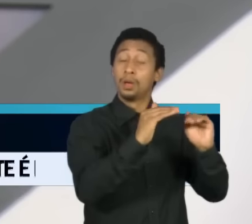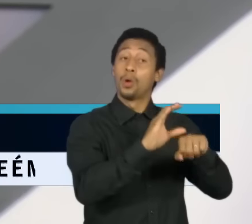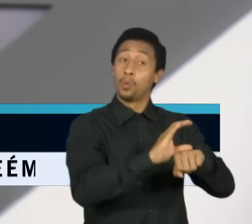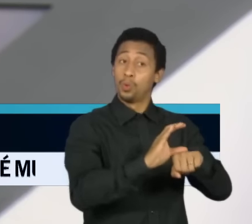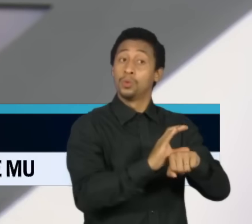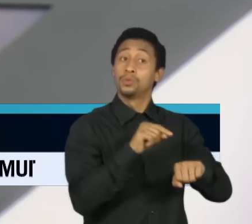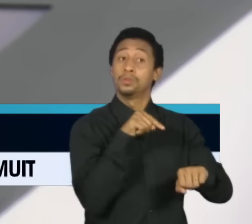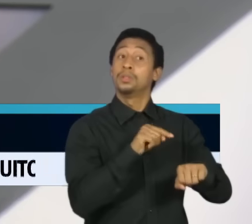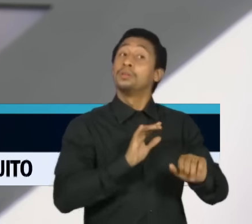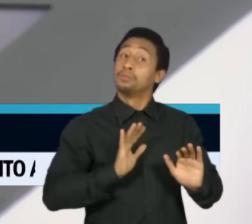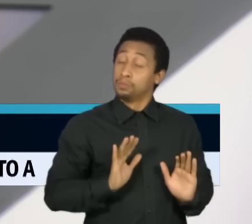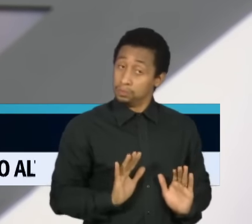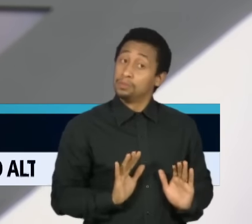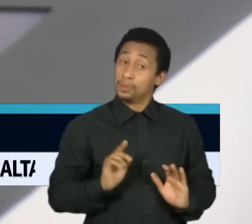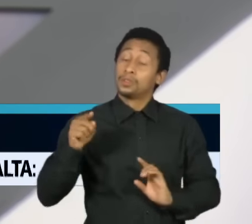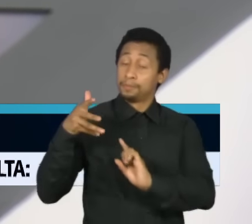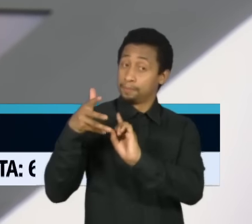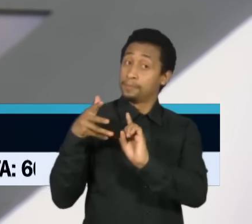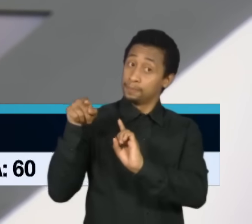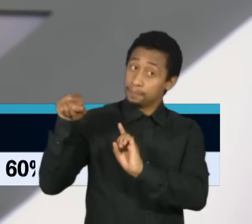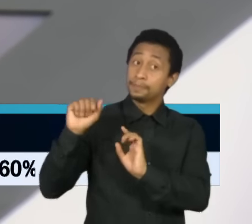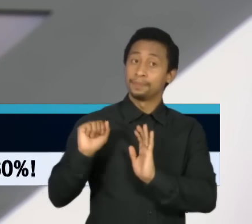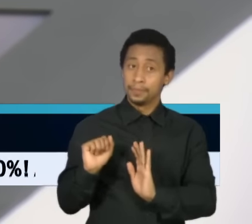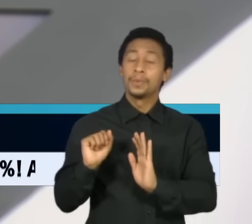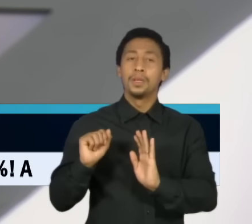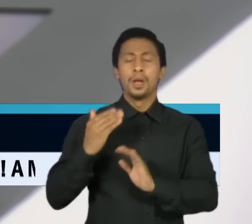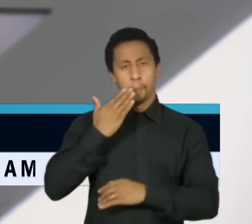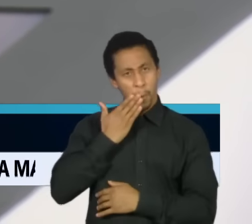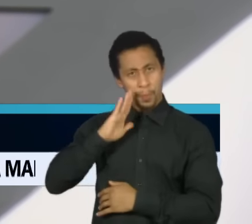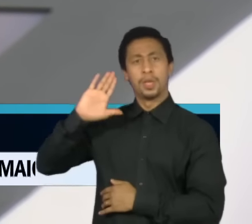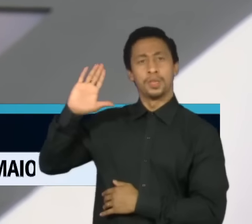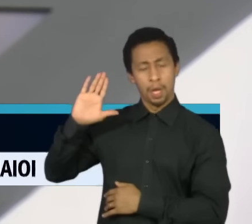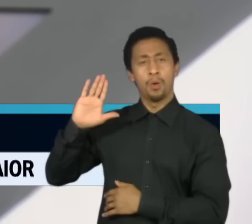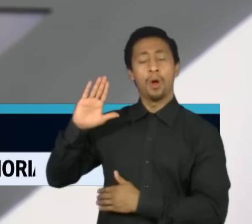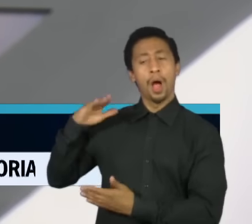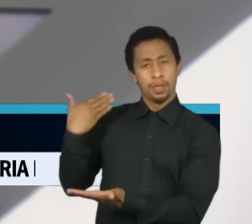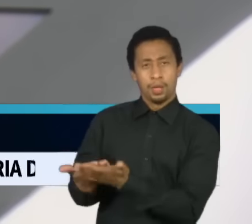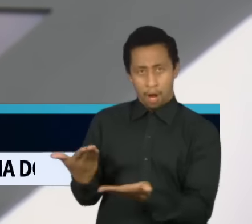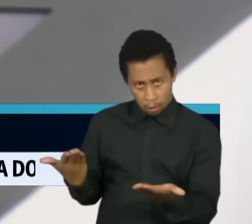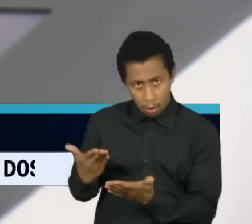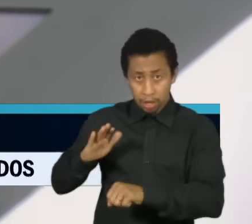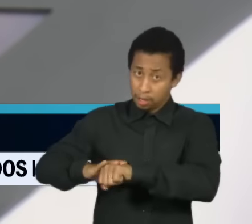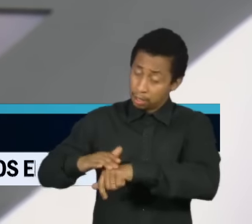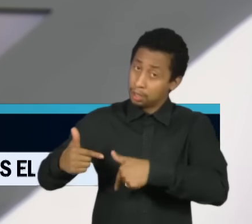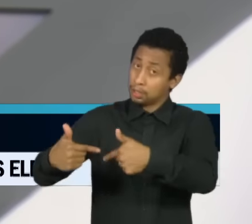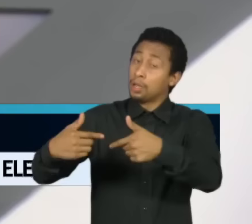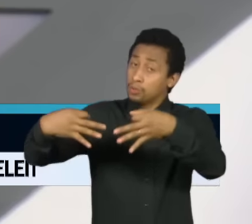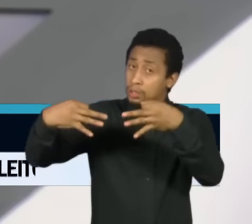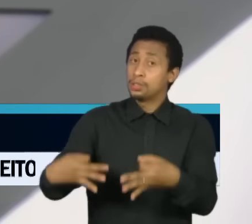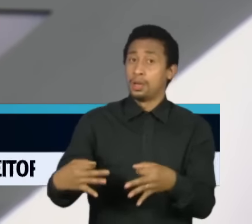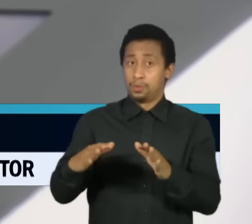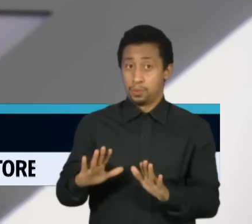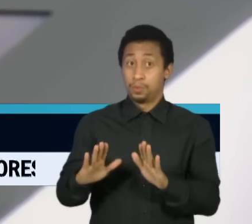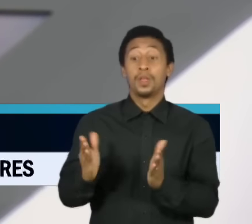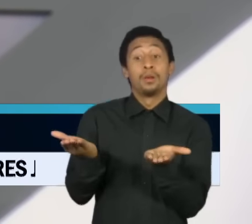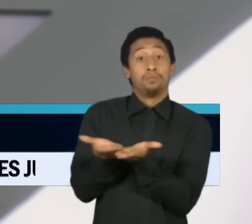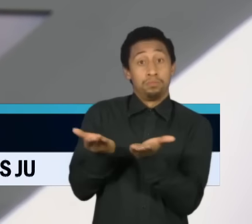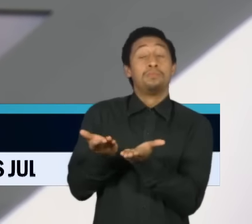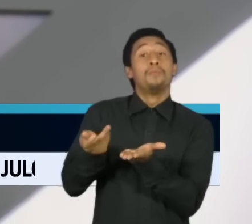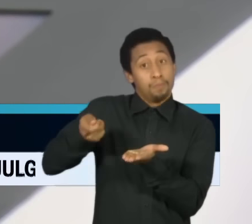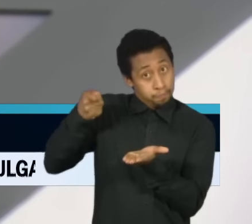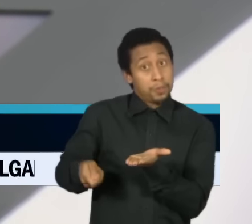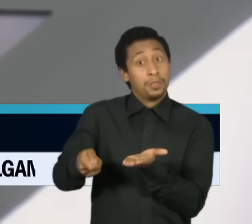ele tem entregado o que tem prometido, né? Até aqui ele foi terrivelmente evangélico, até aqui